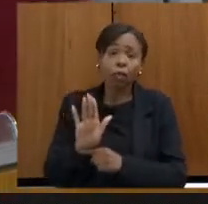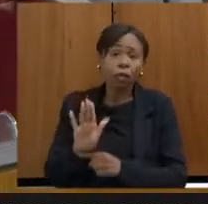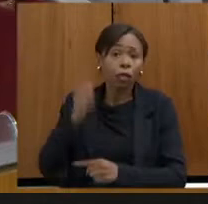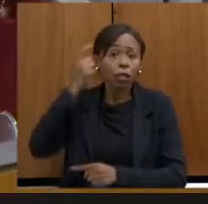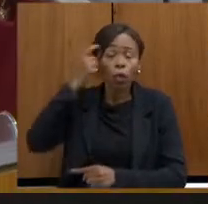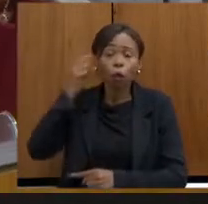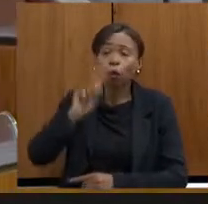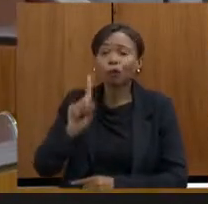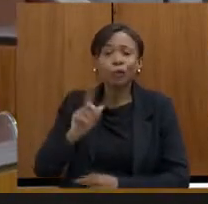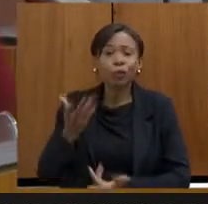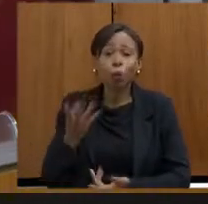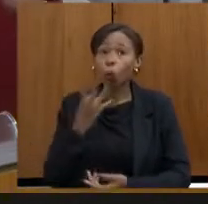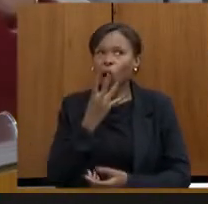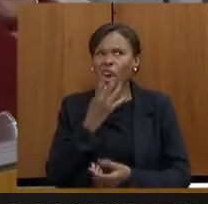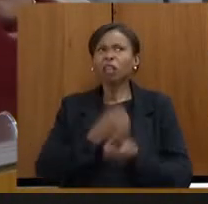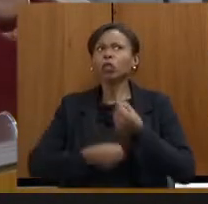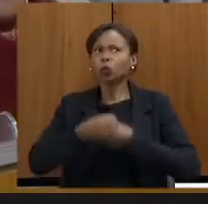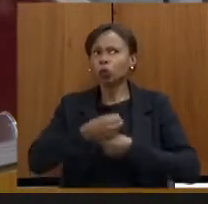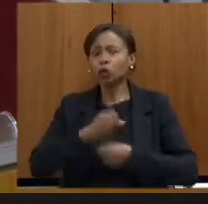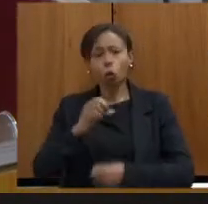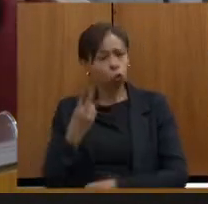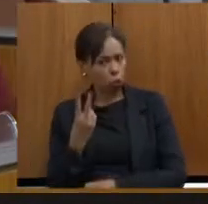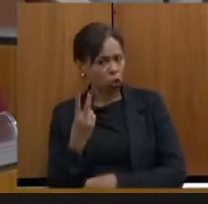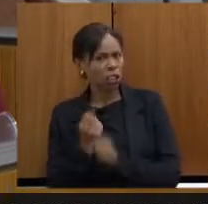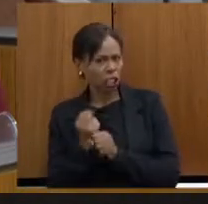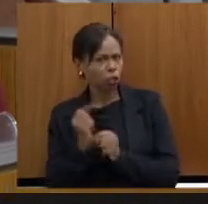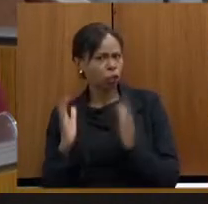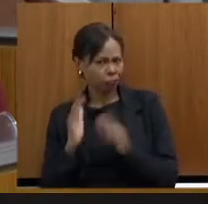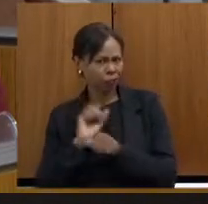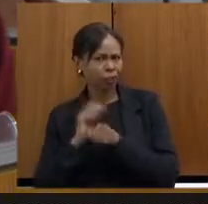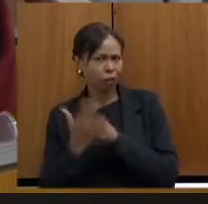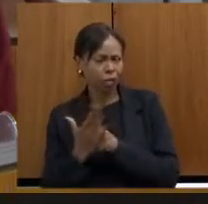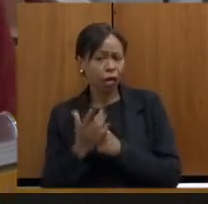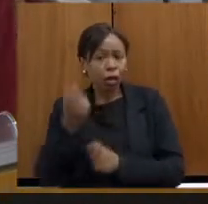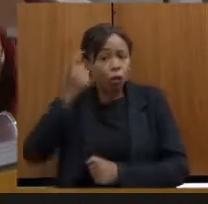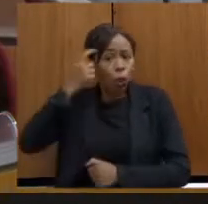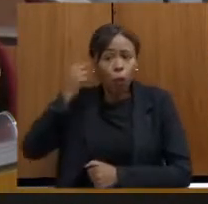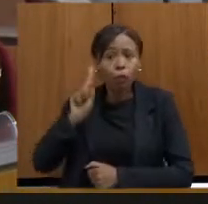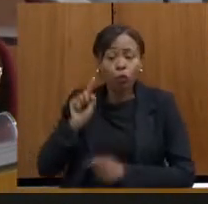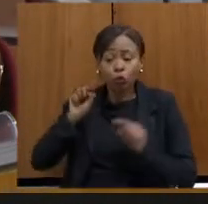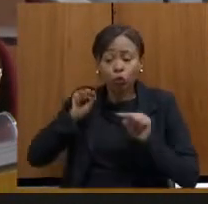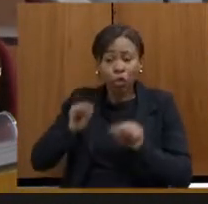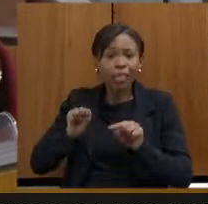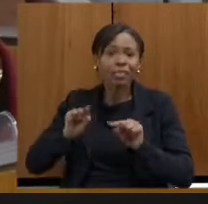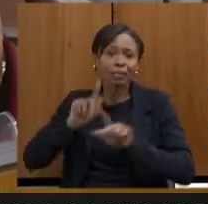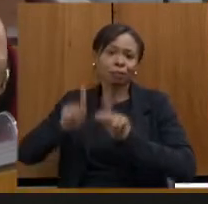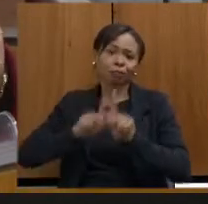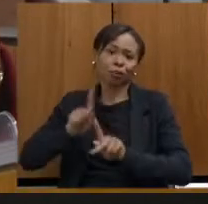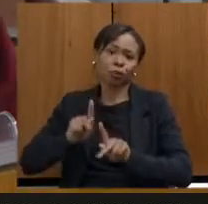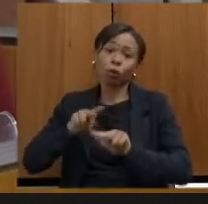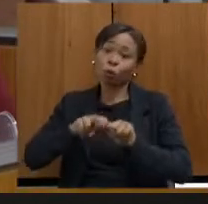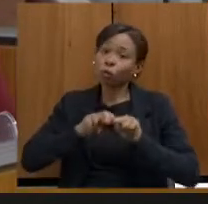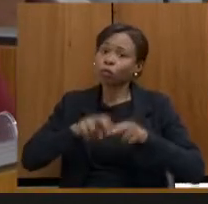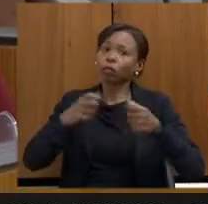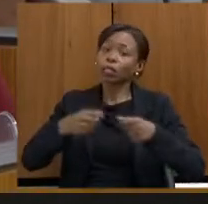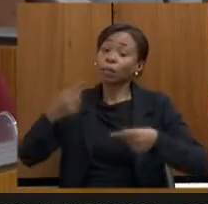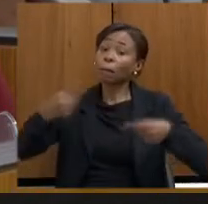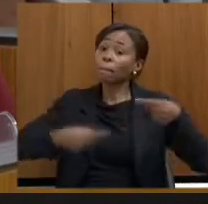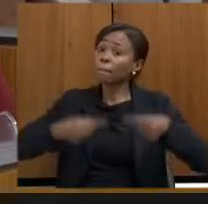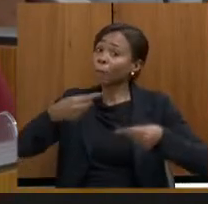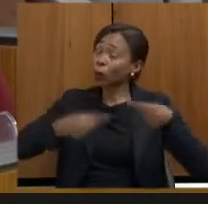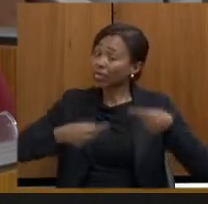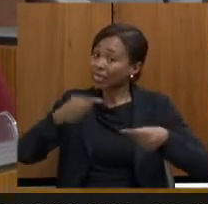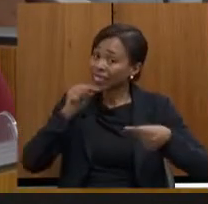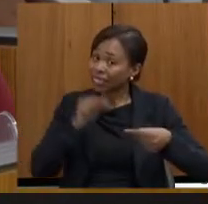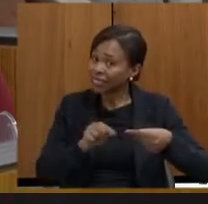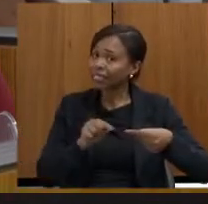em 4 anos ou em 2 anos de pandemia, nessas pessoas. Por isso, era necessário você ter política que respondesse